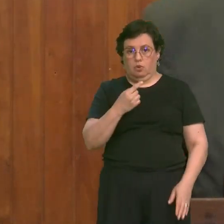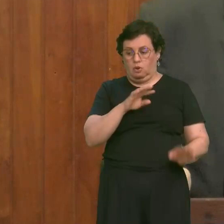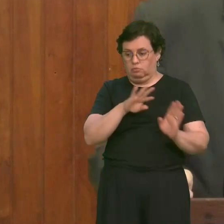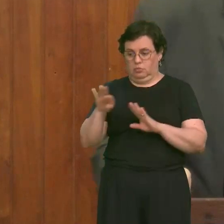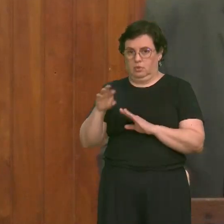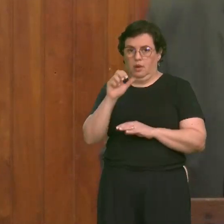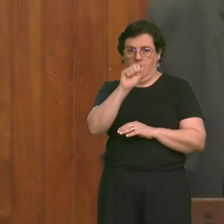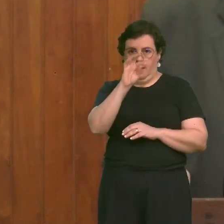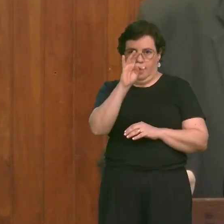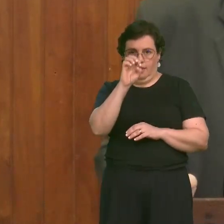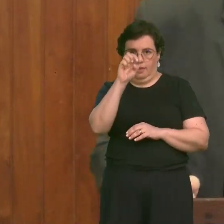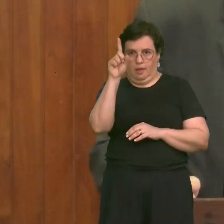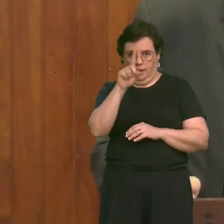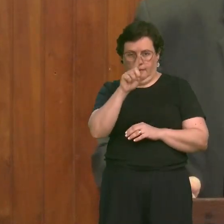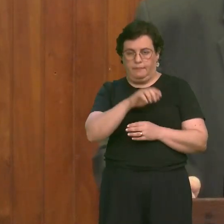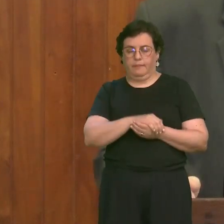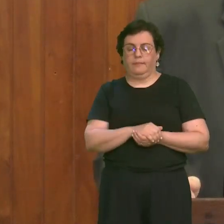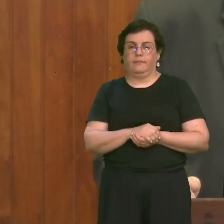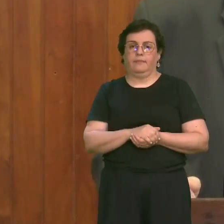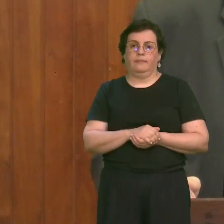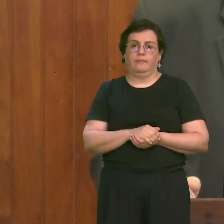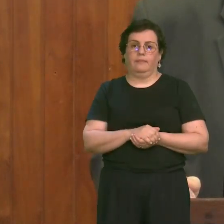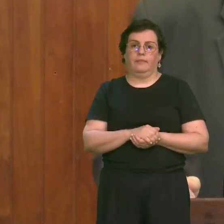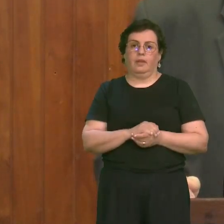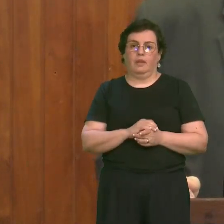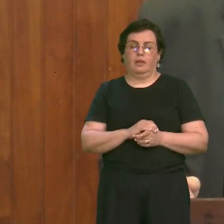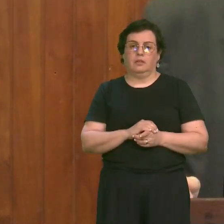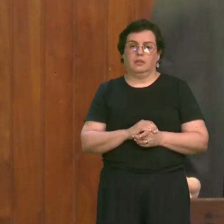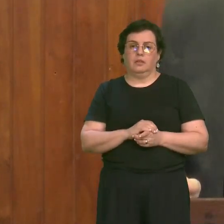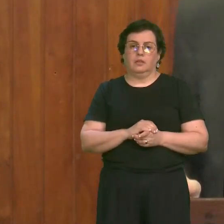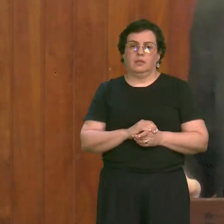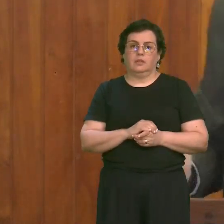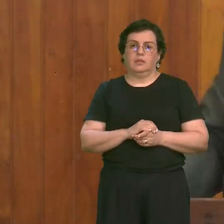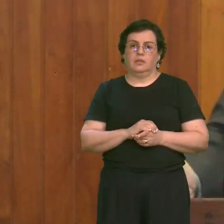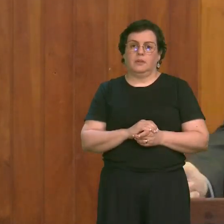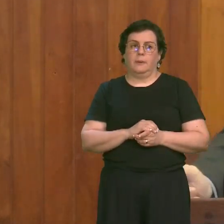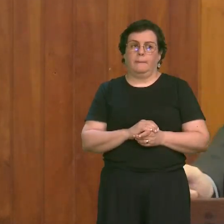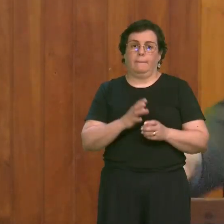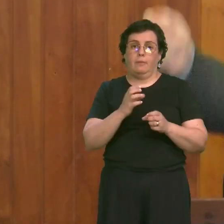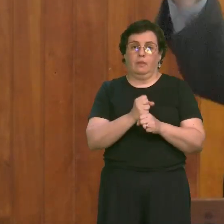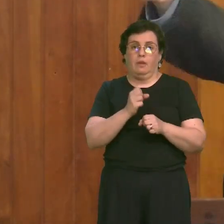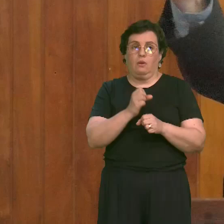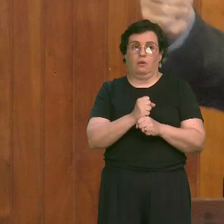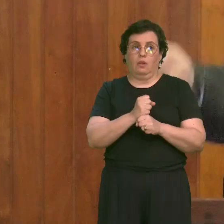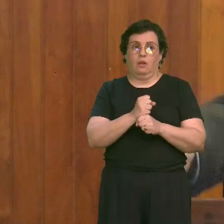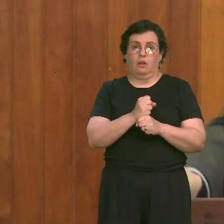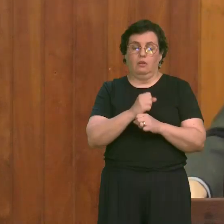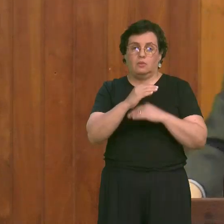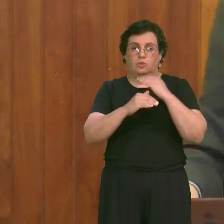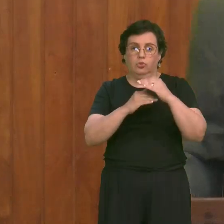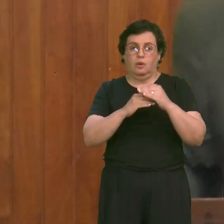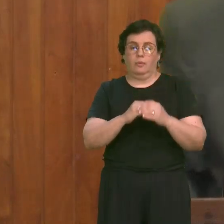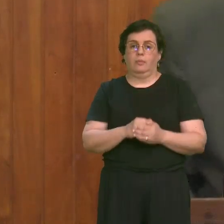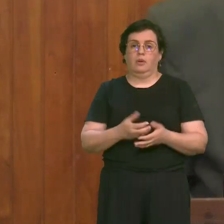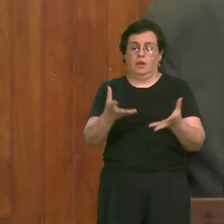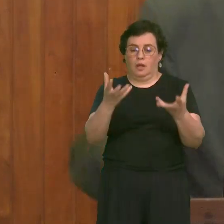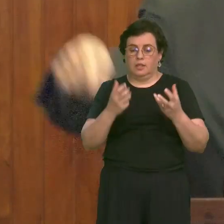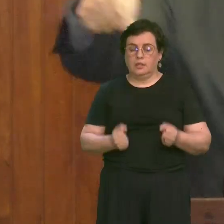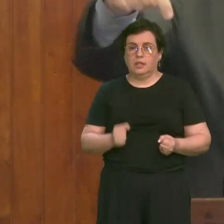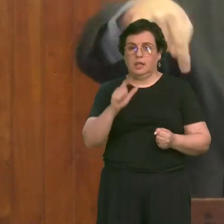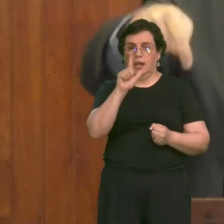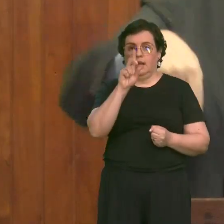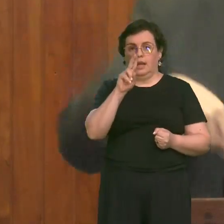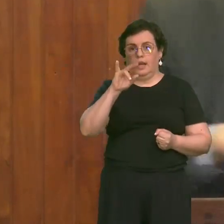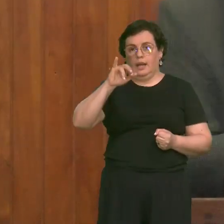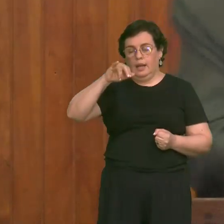tiraremos o até já falei com vossa excelência sobre isso e será calculada sobre as receitas líquidas correntes do município